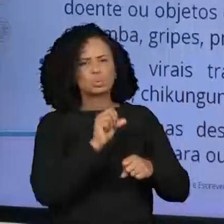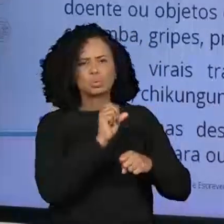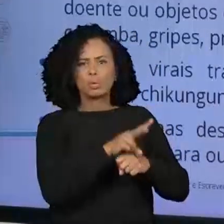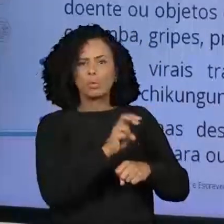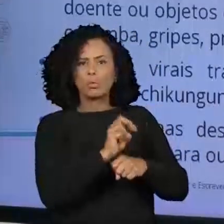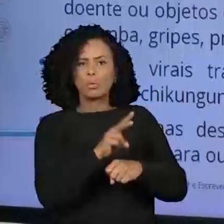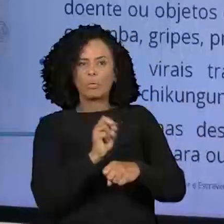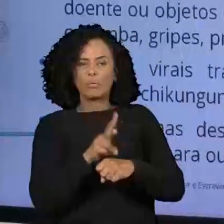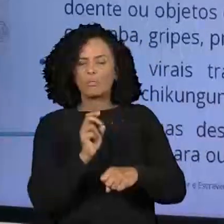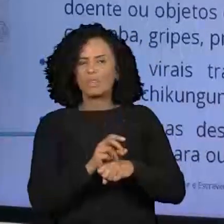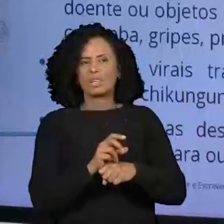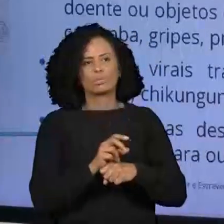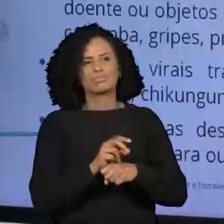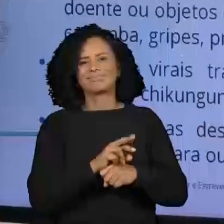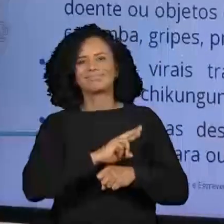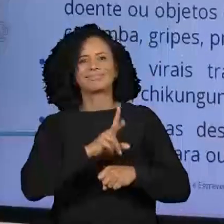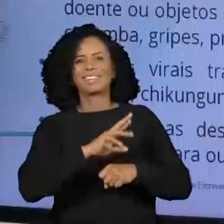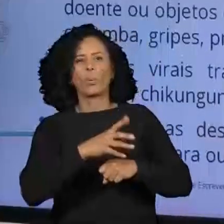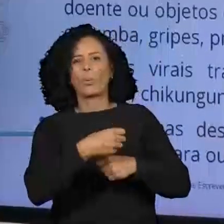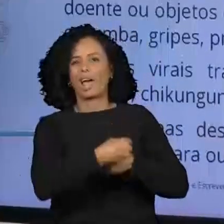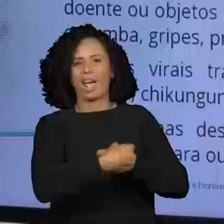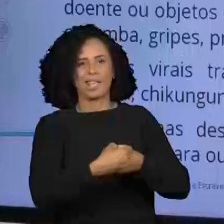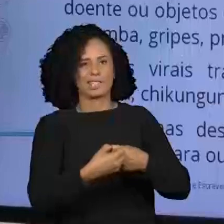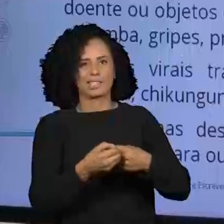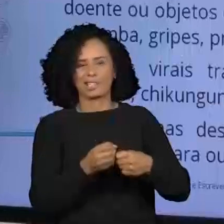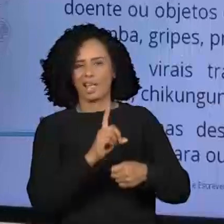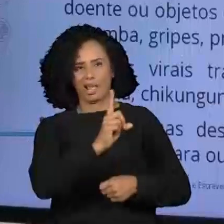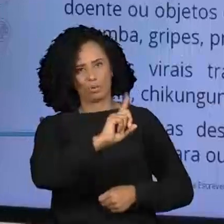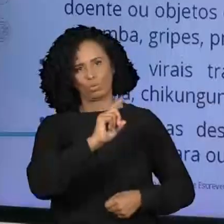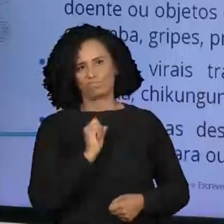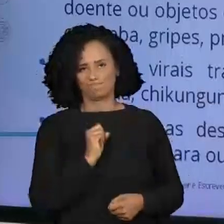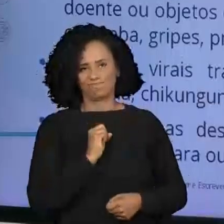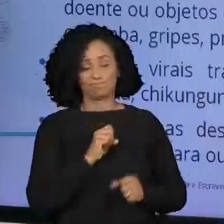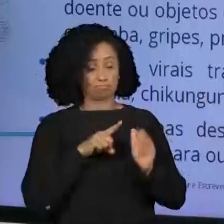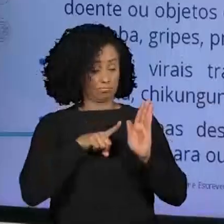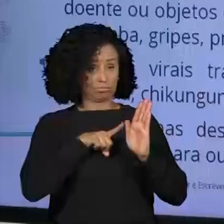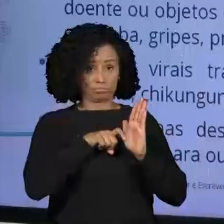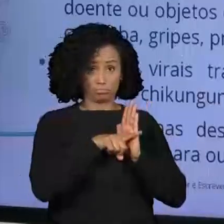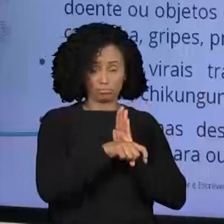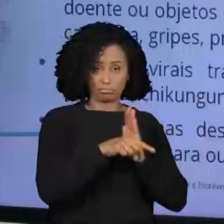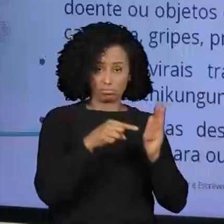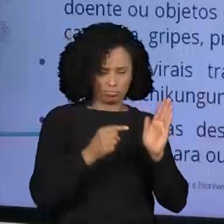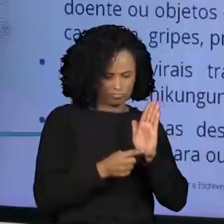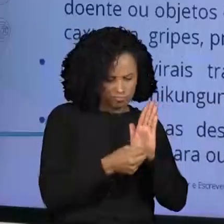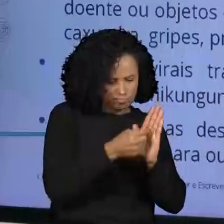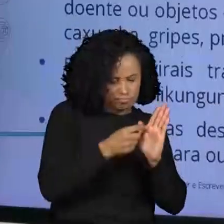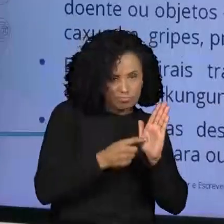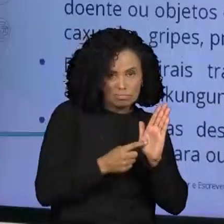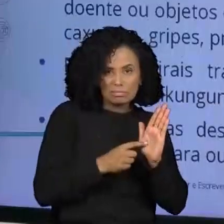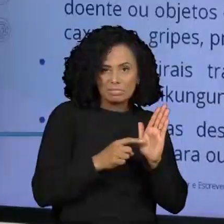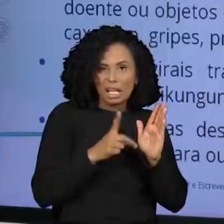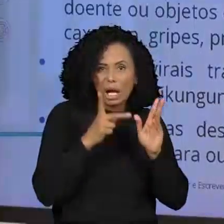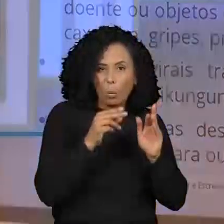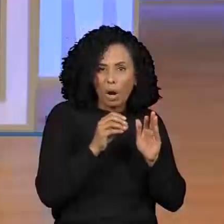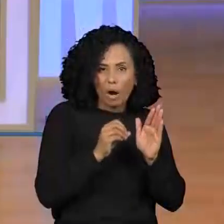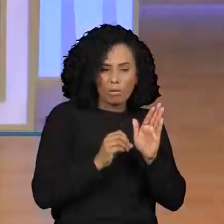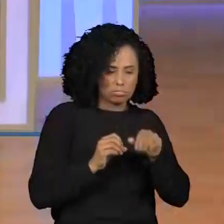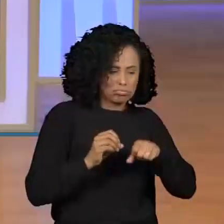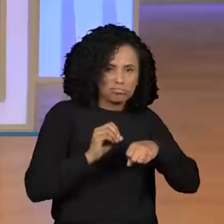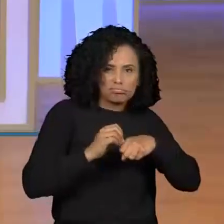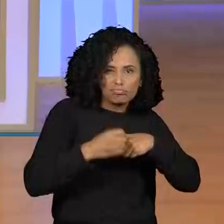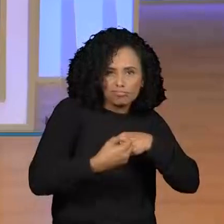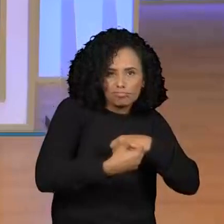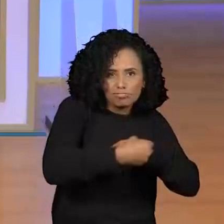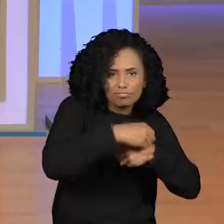uma célula, porque as bactérias são uma célula. Os vírus, eles têm essa característica dele ser encapadinho